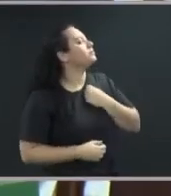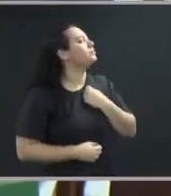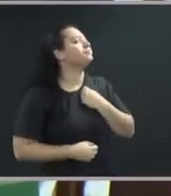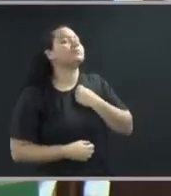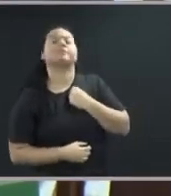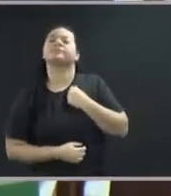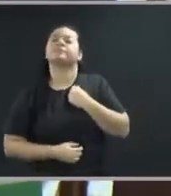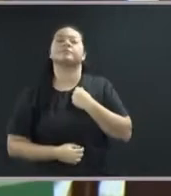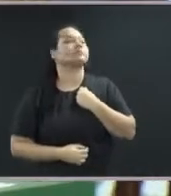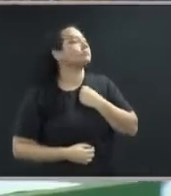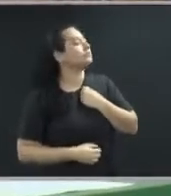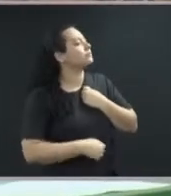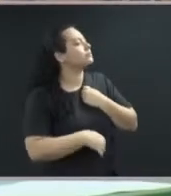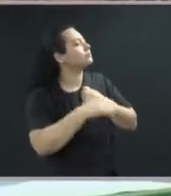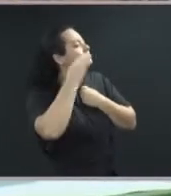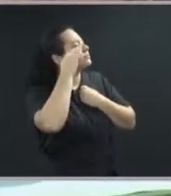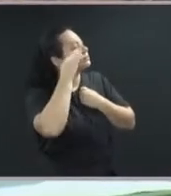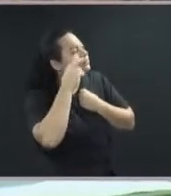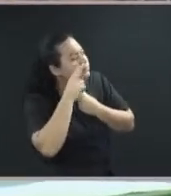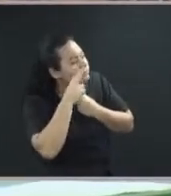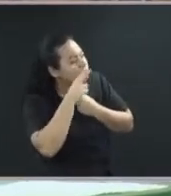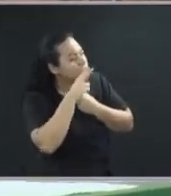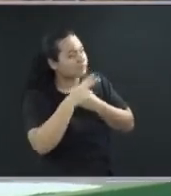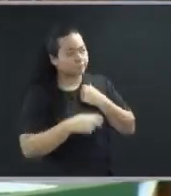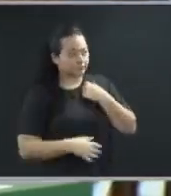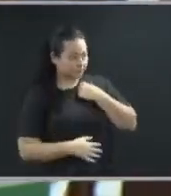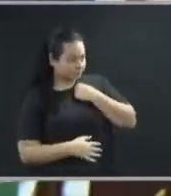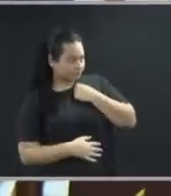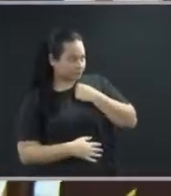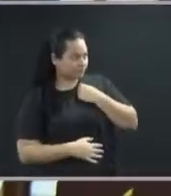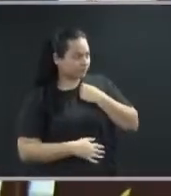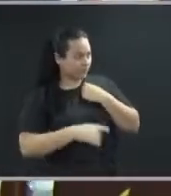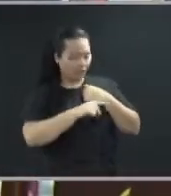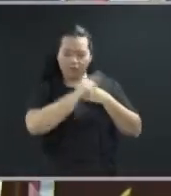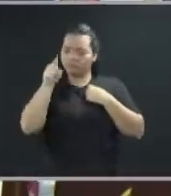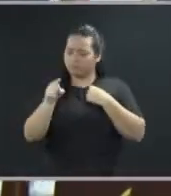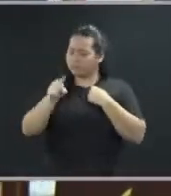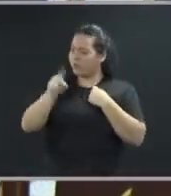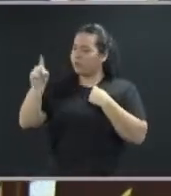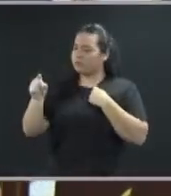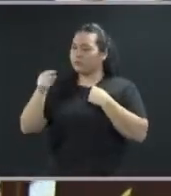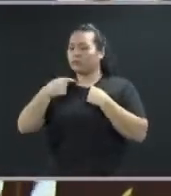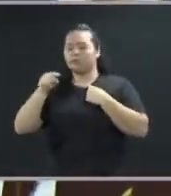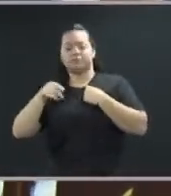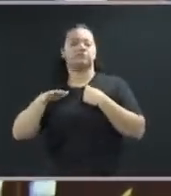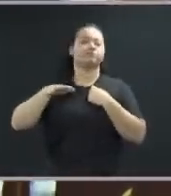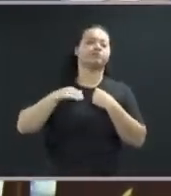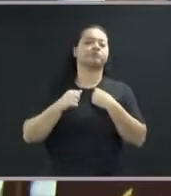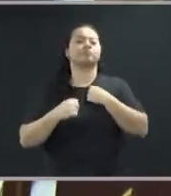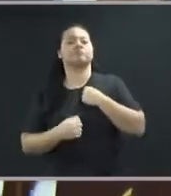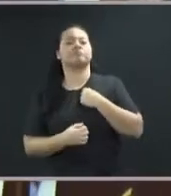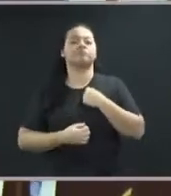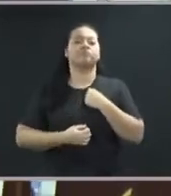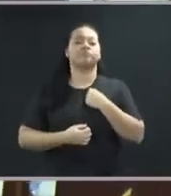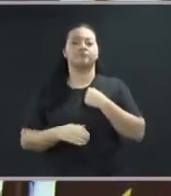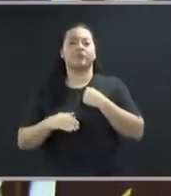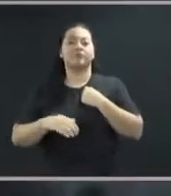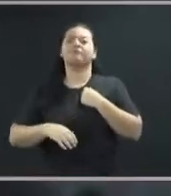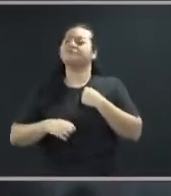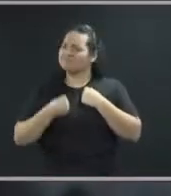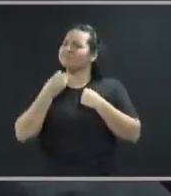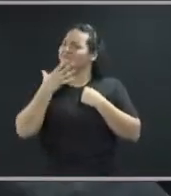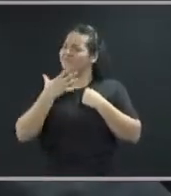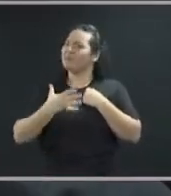próximo, por favor. Pá, disse. Eu acho que eu pulei uns 6, 8 pontos de ônibus. Falei: rapaz, não é que